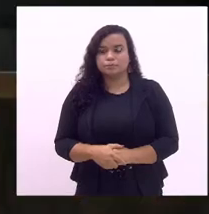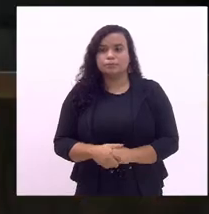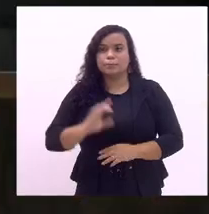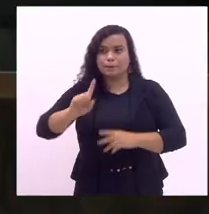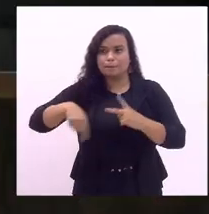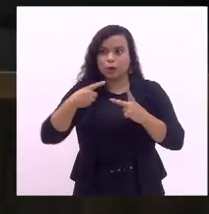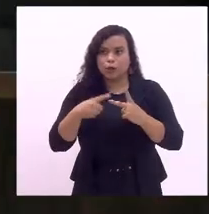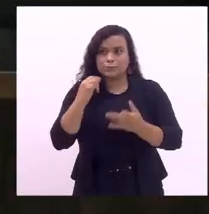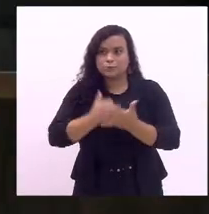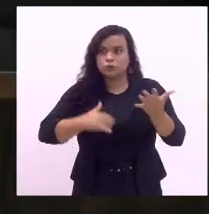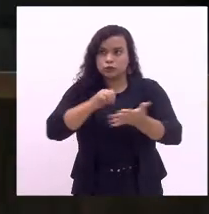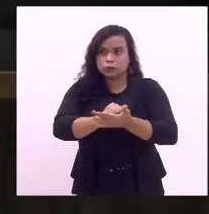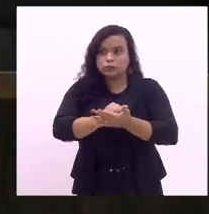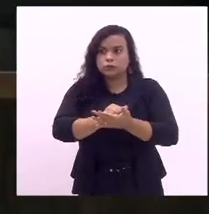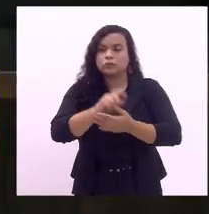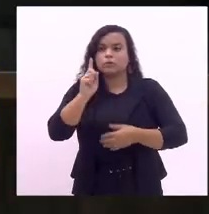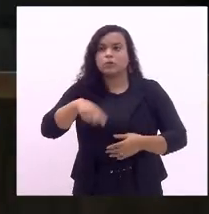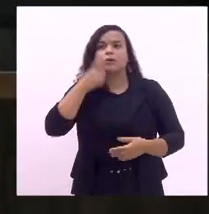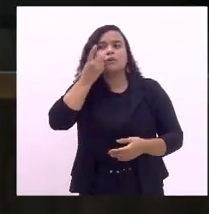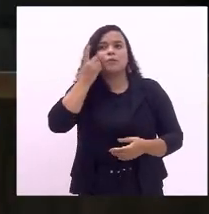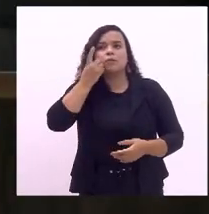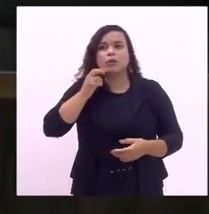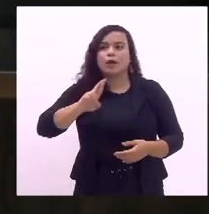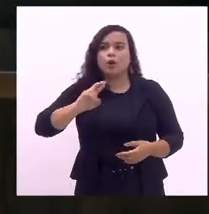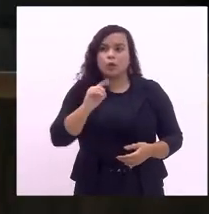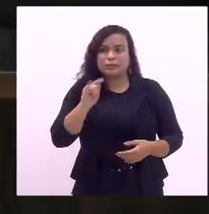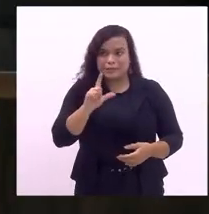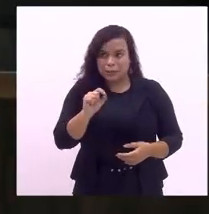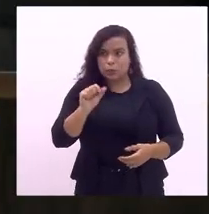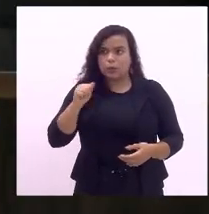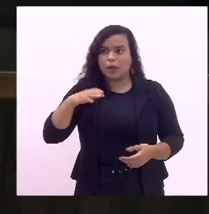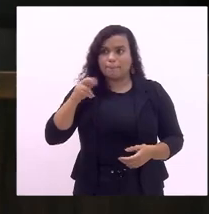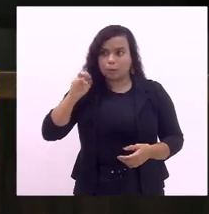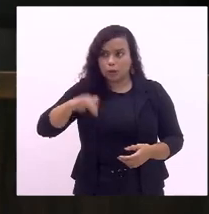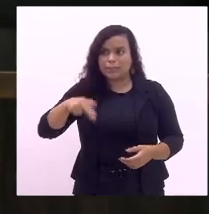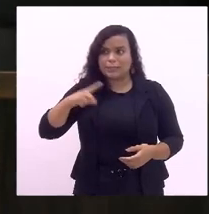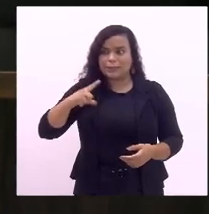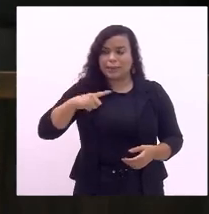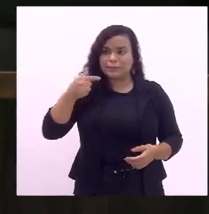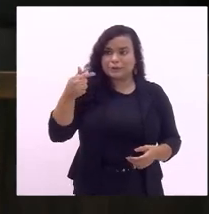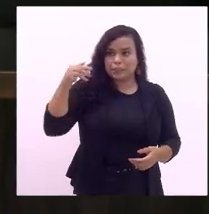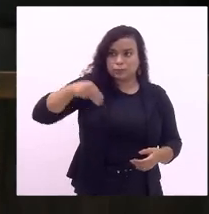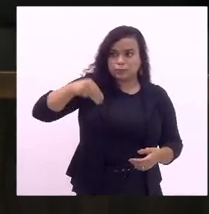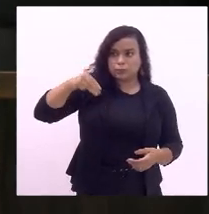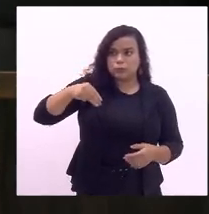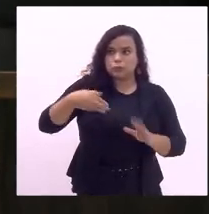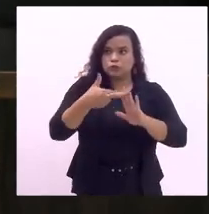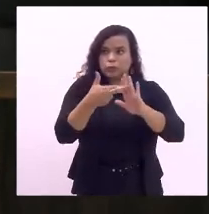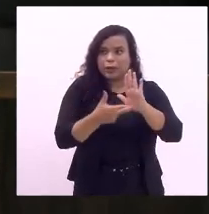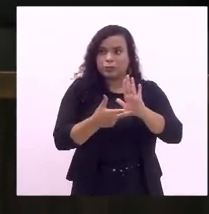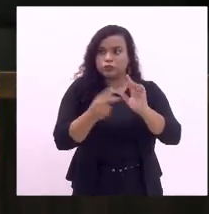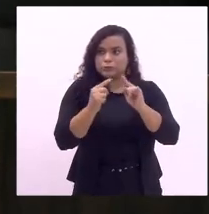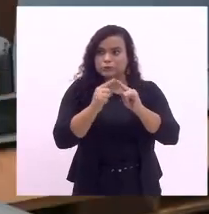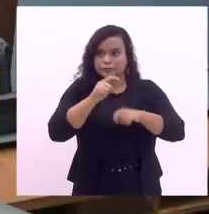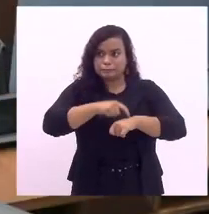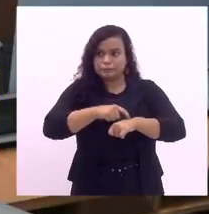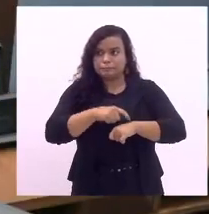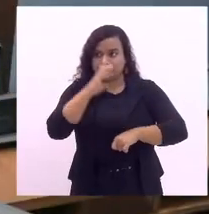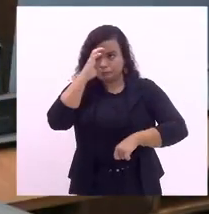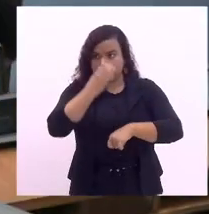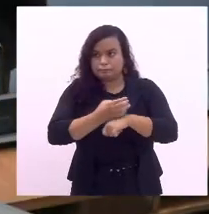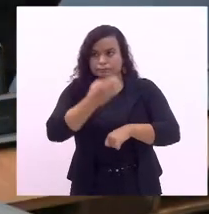Próximo orador inscrito é o nobre deputado Rodrigo Amorim. Vossa Excelência dispõe de 7 minutos no tempo regimental.